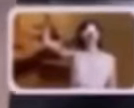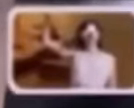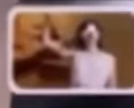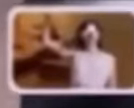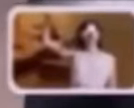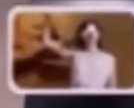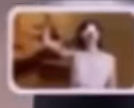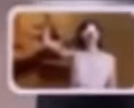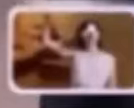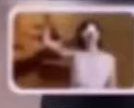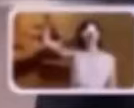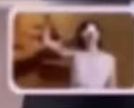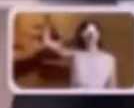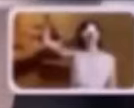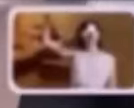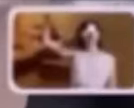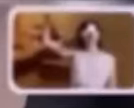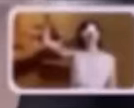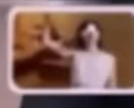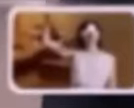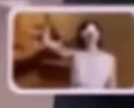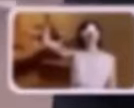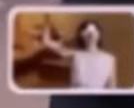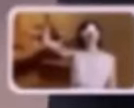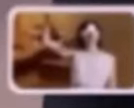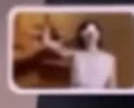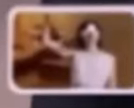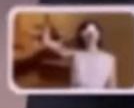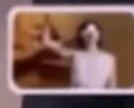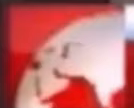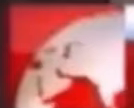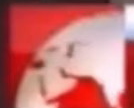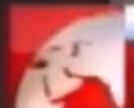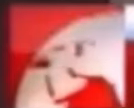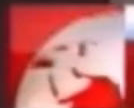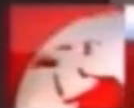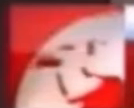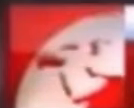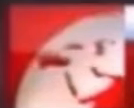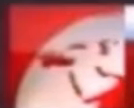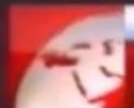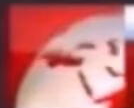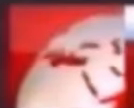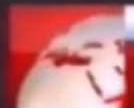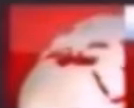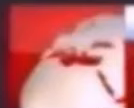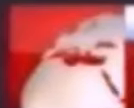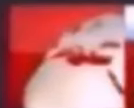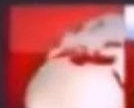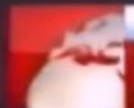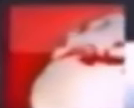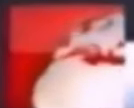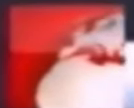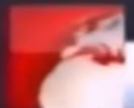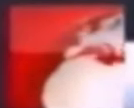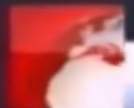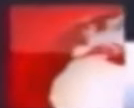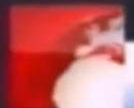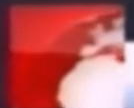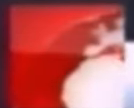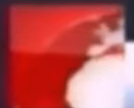no tribunal do Seixal integro um dos coletivos e efetivamente existe uma certa